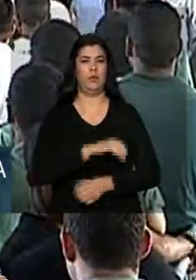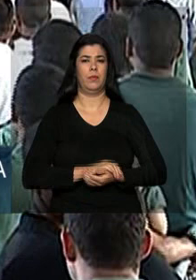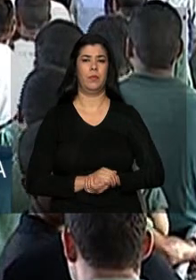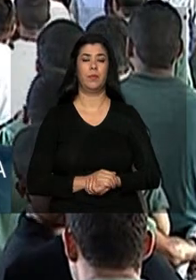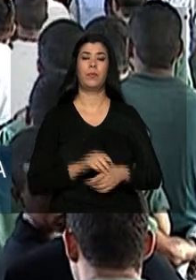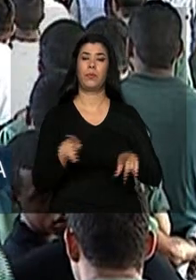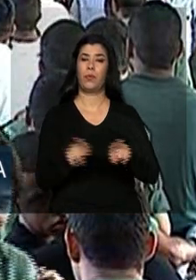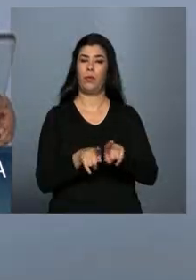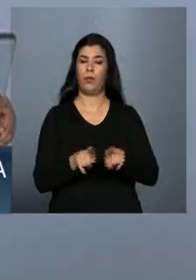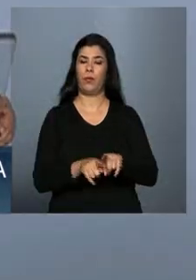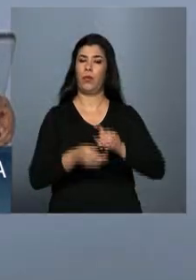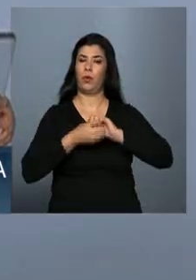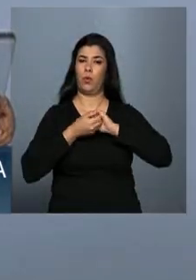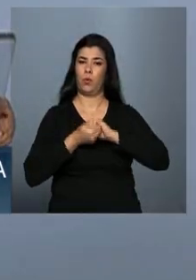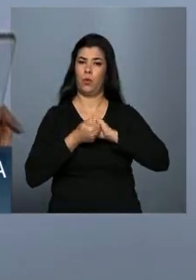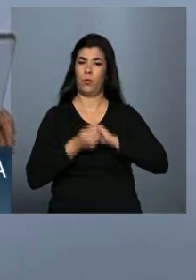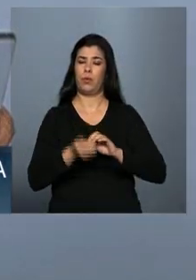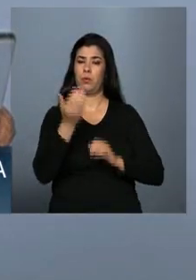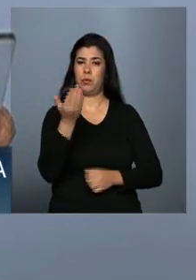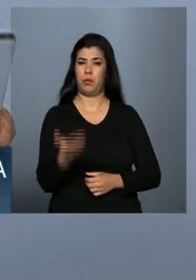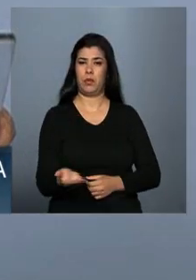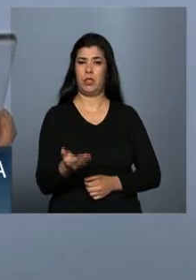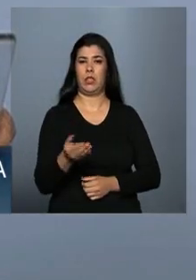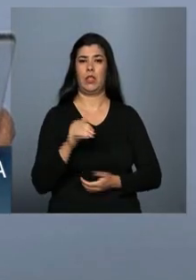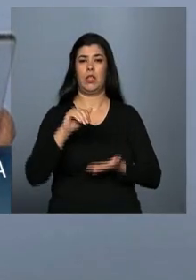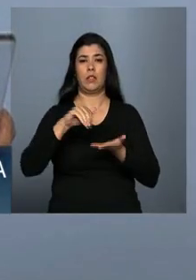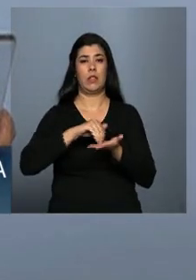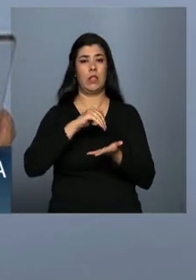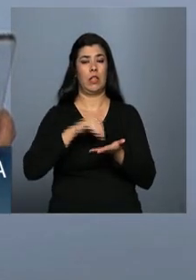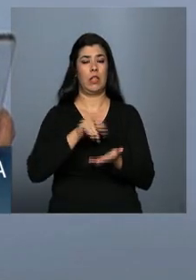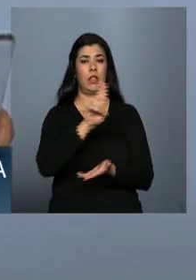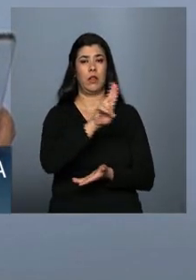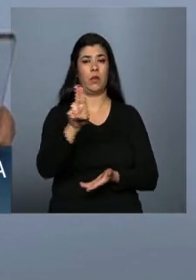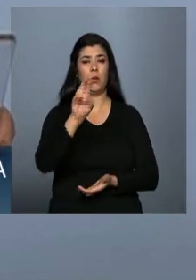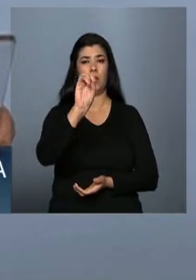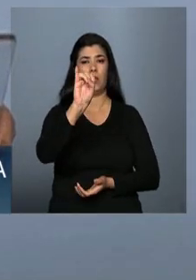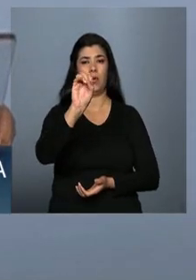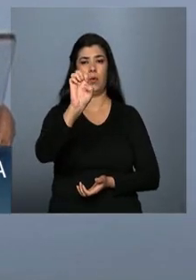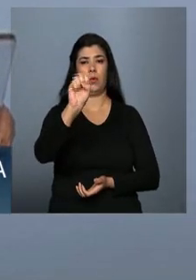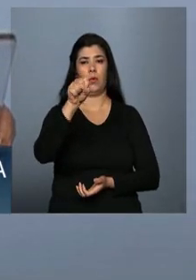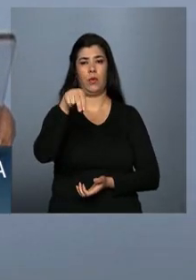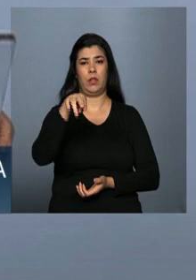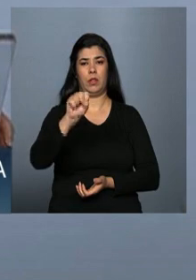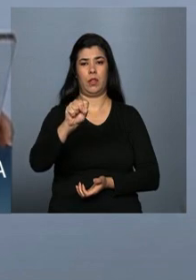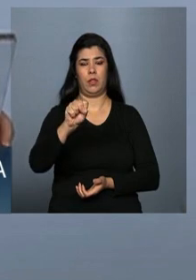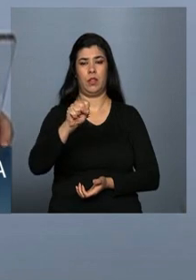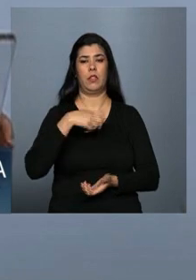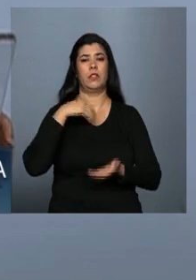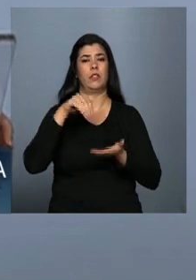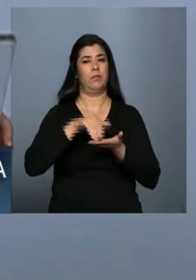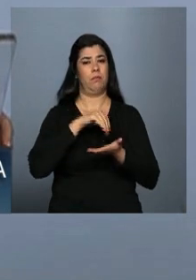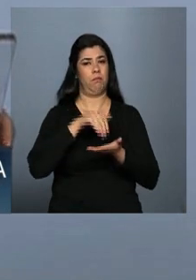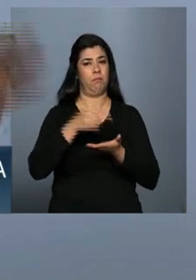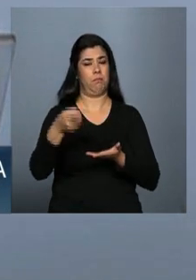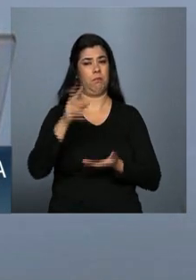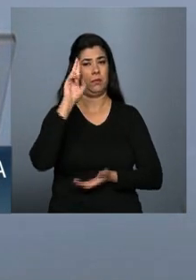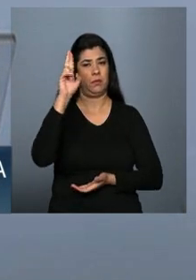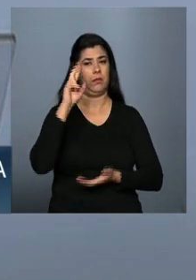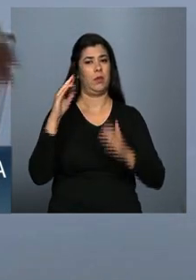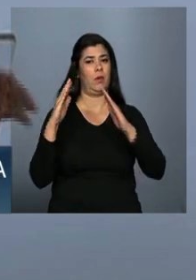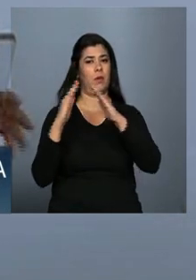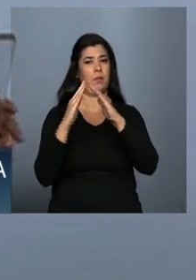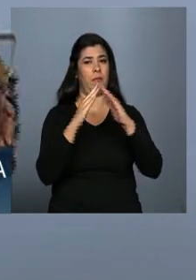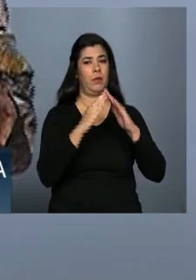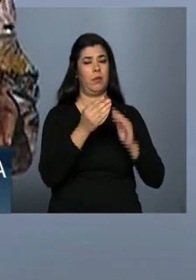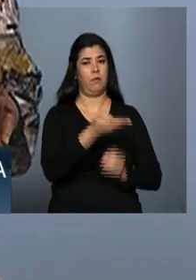Cumprimento também a Inês, secretária nacional de habitação, que vocês conhecem,